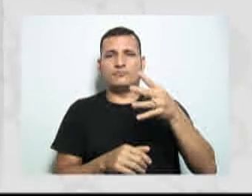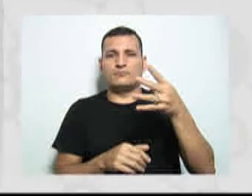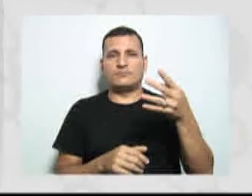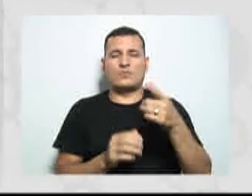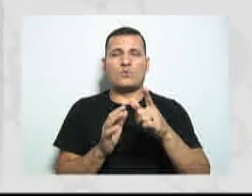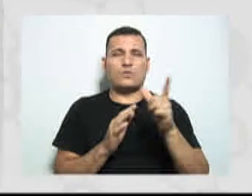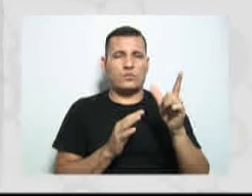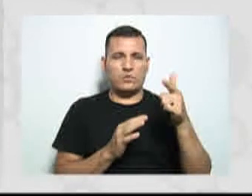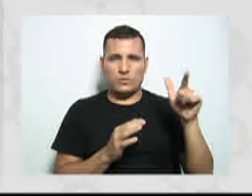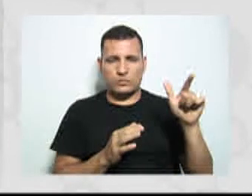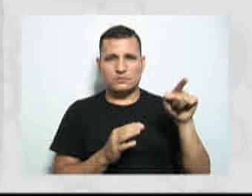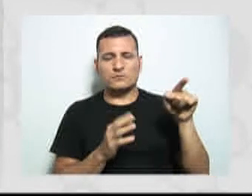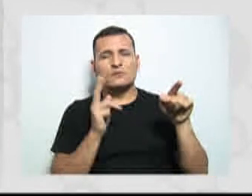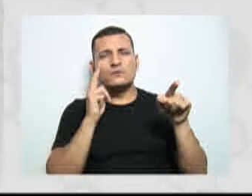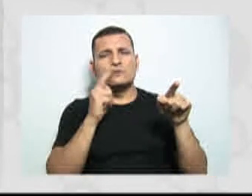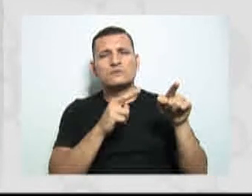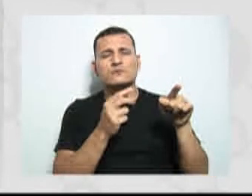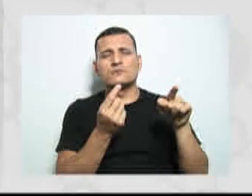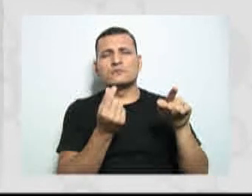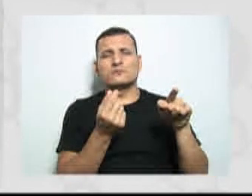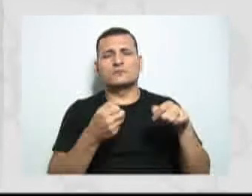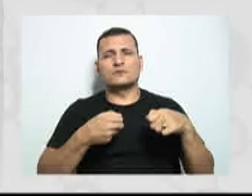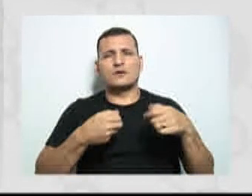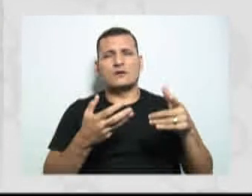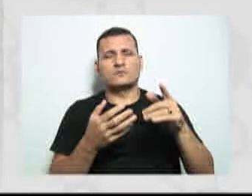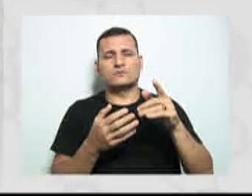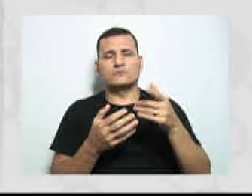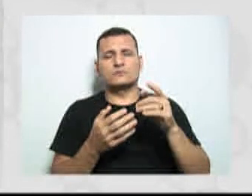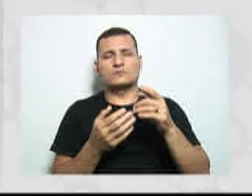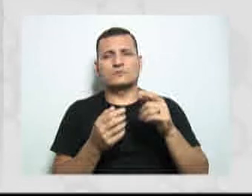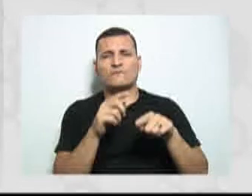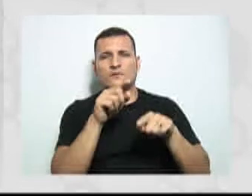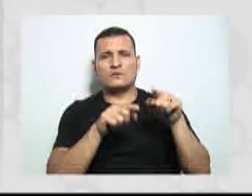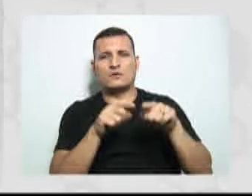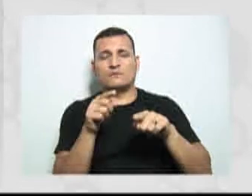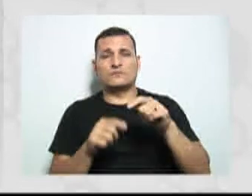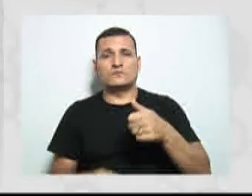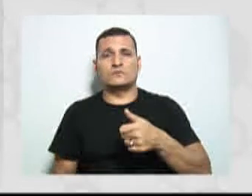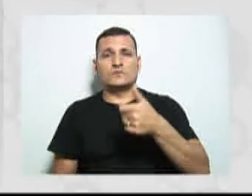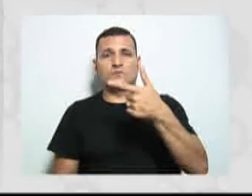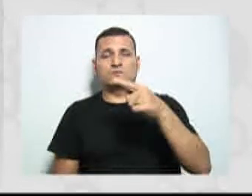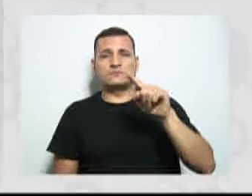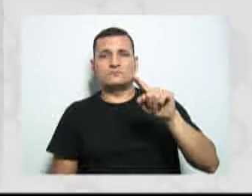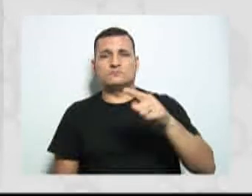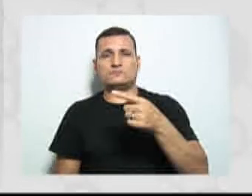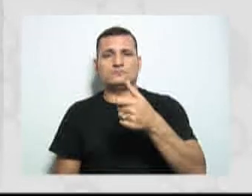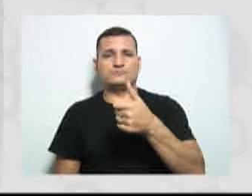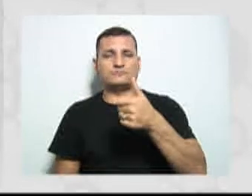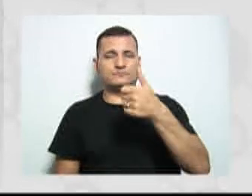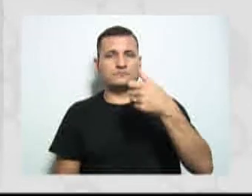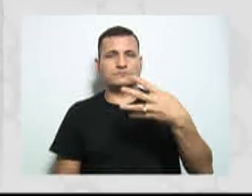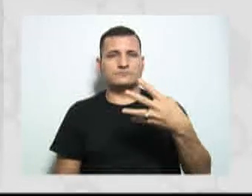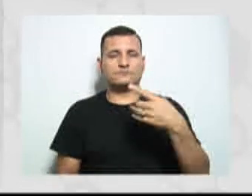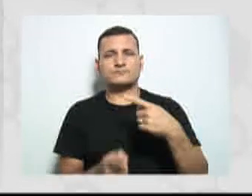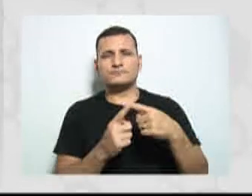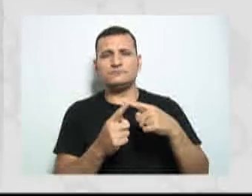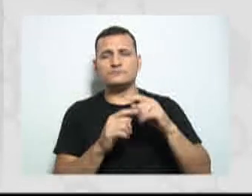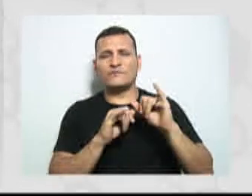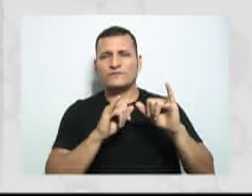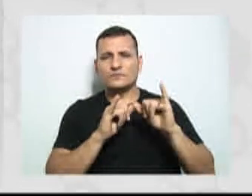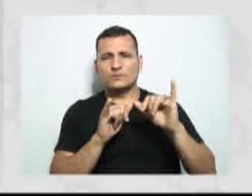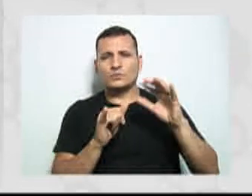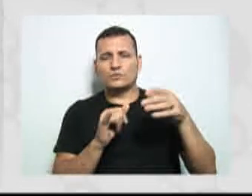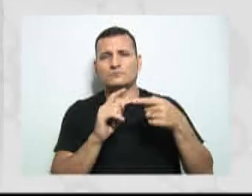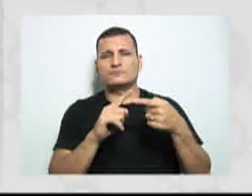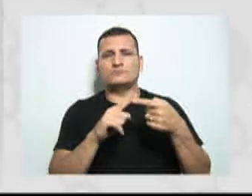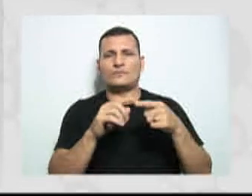anterior, diz lá no meu total que o meu custo variável é de 12,14, porque todas aquelas informações que tem leite